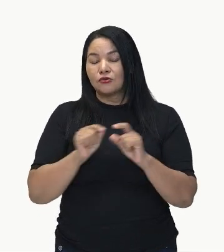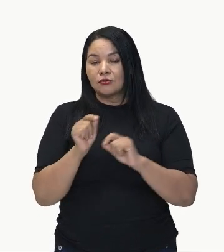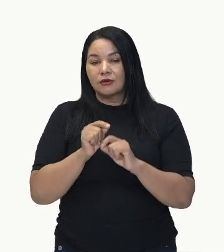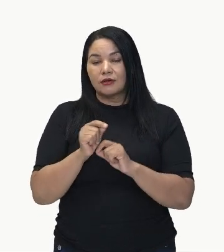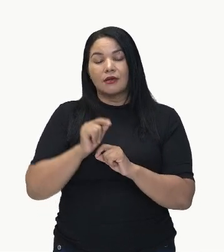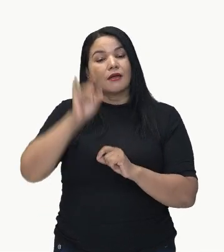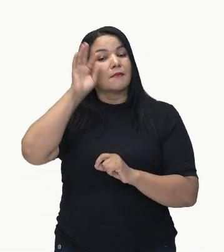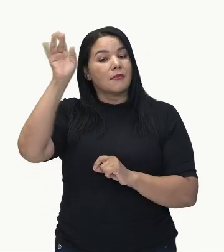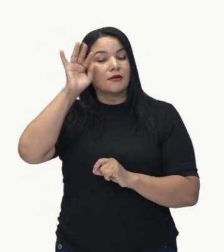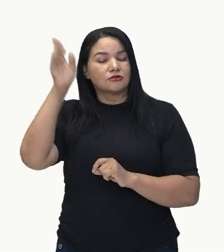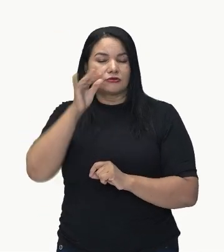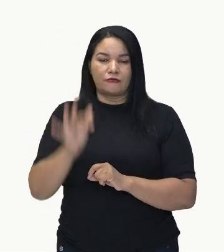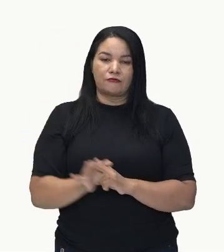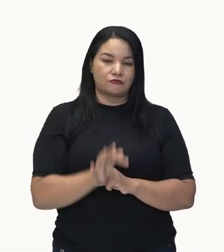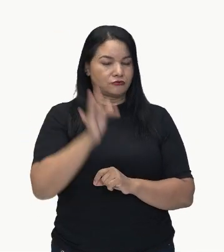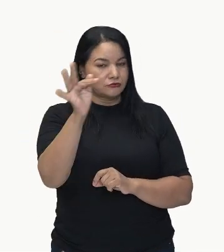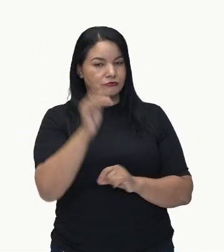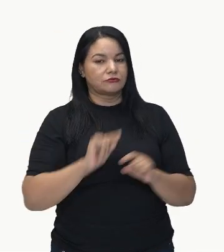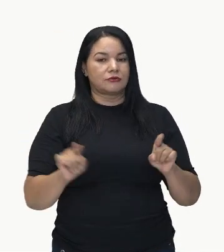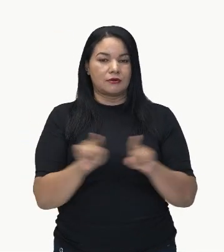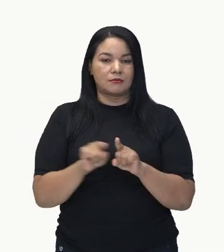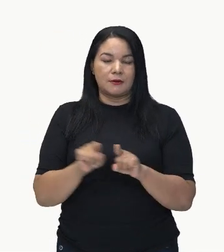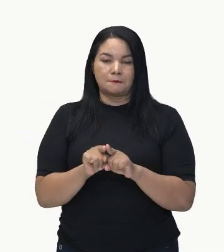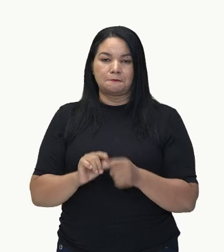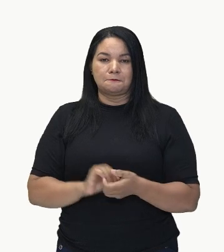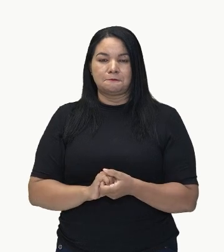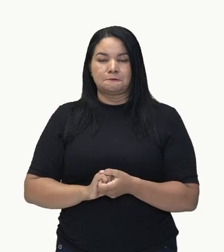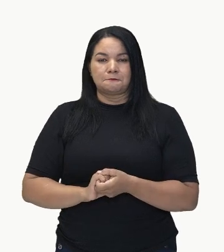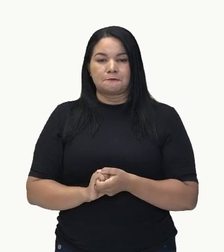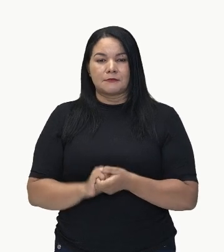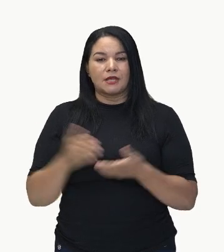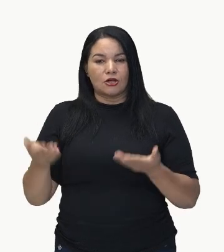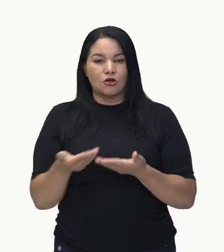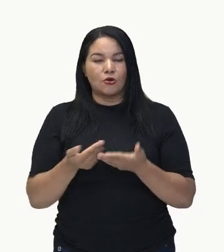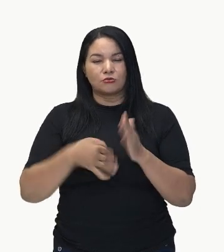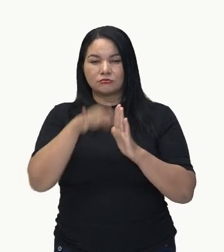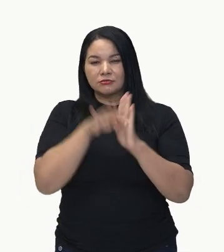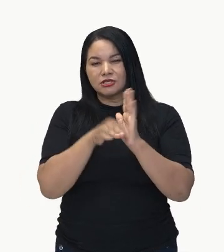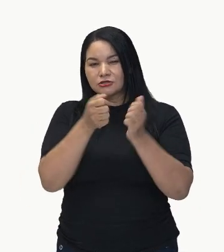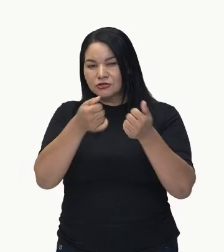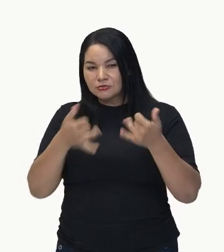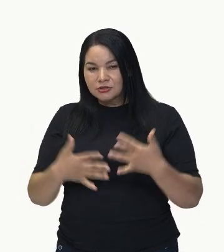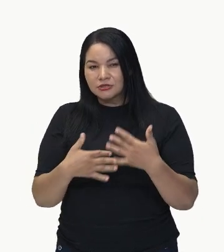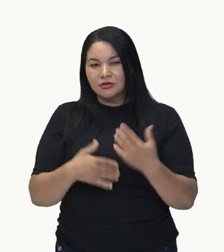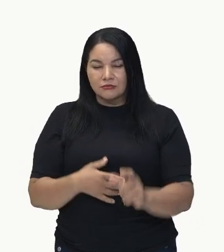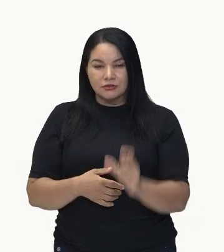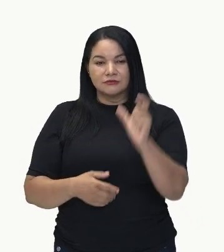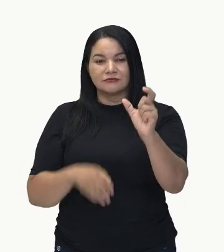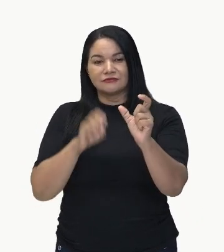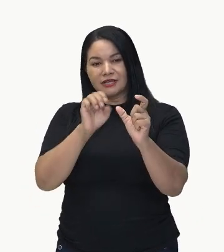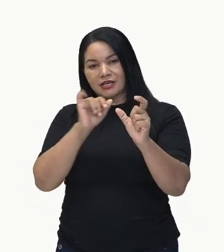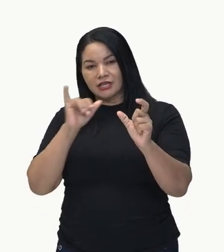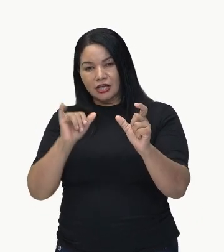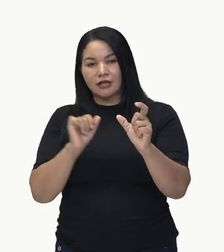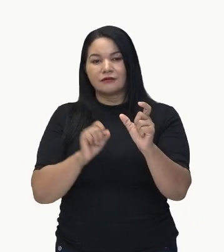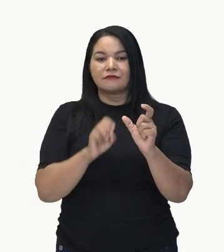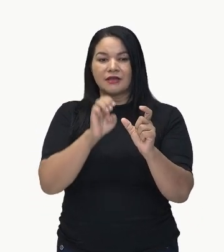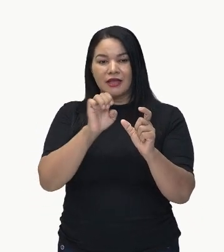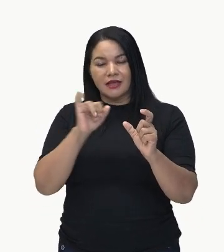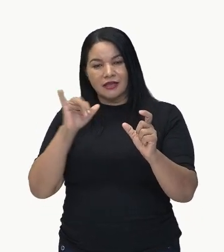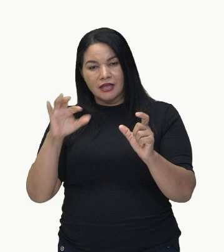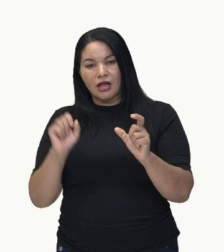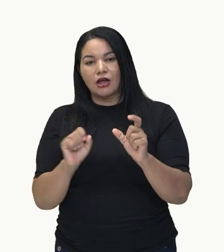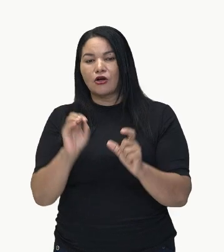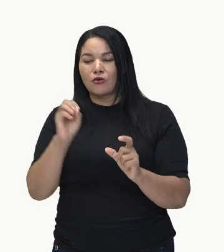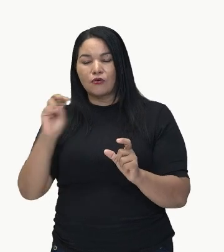né? E notem que ele fala assim, né, ao longo do texto, essas expressões, eia, eia, eia, o. Isso